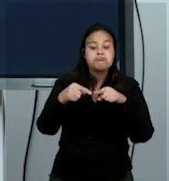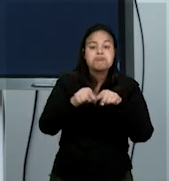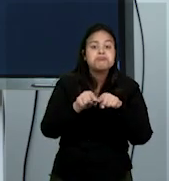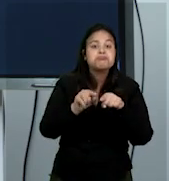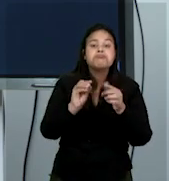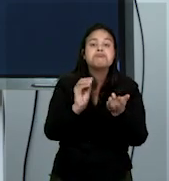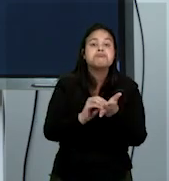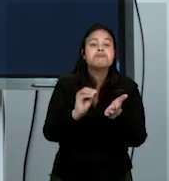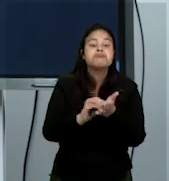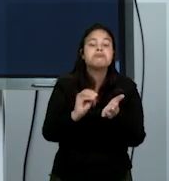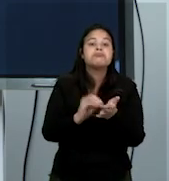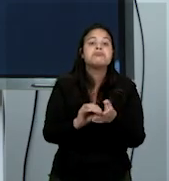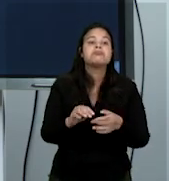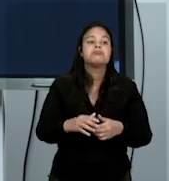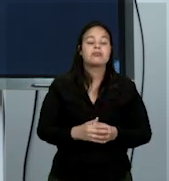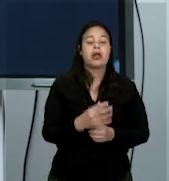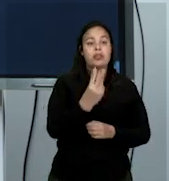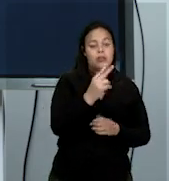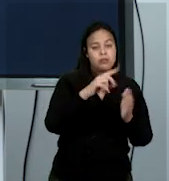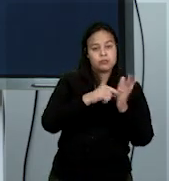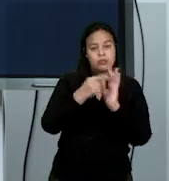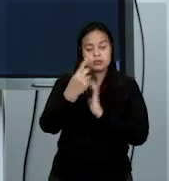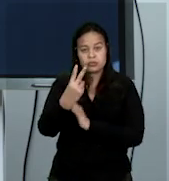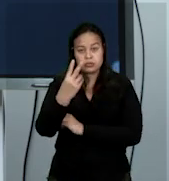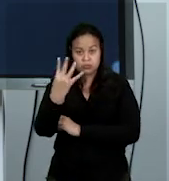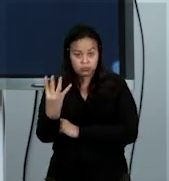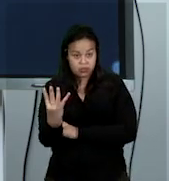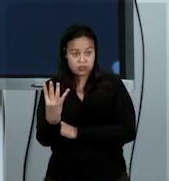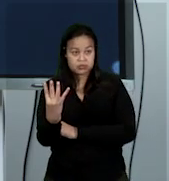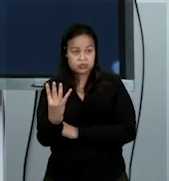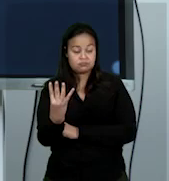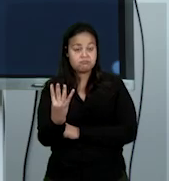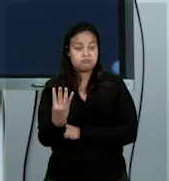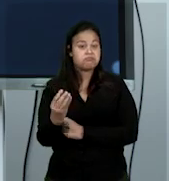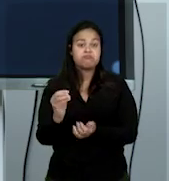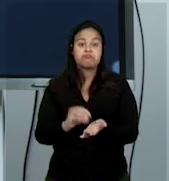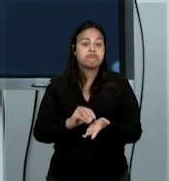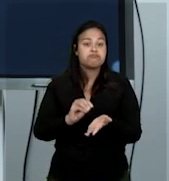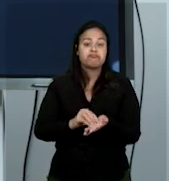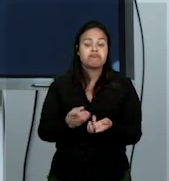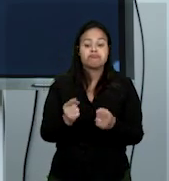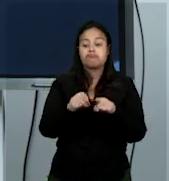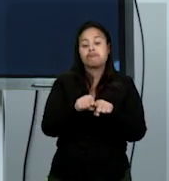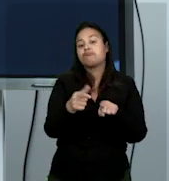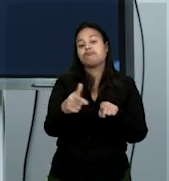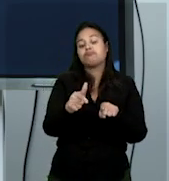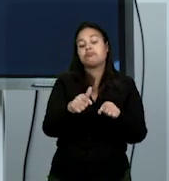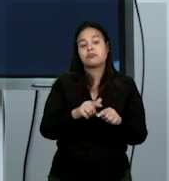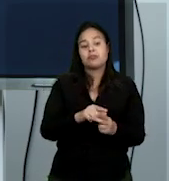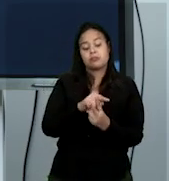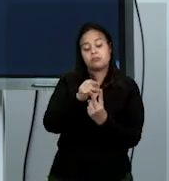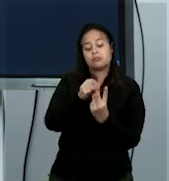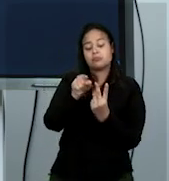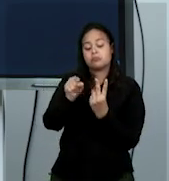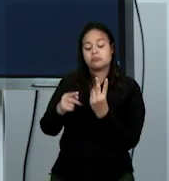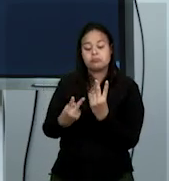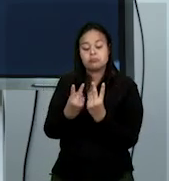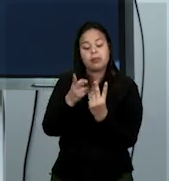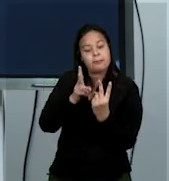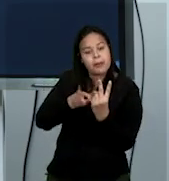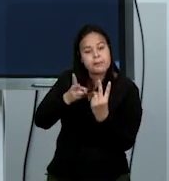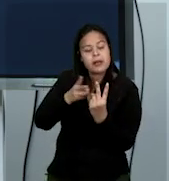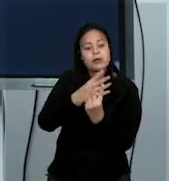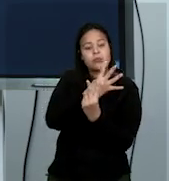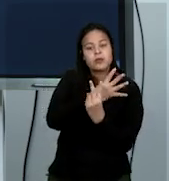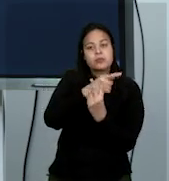falei, ó, 2 vezes 2, 4, que é o que sai, e esse daqui que não tem irmãozinho fica lá dentro da raiz. Então, 4 raiz de